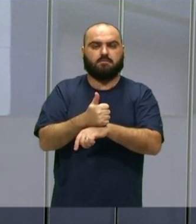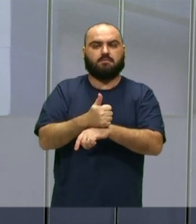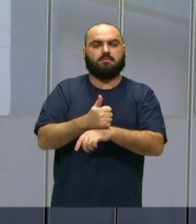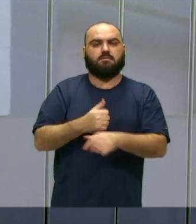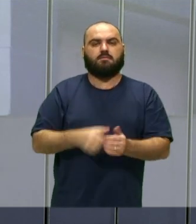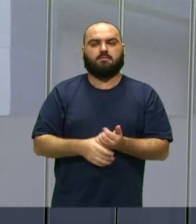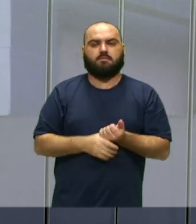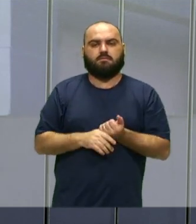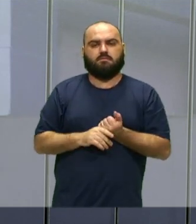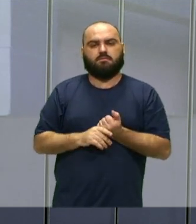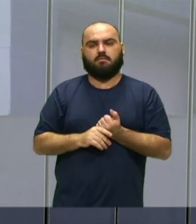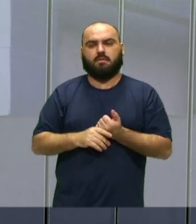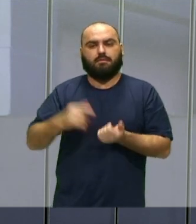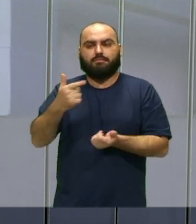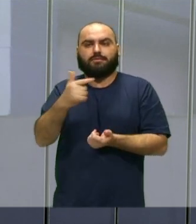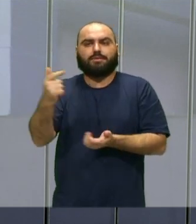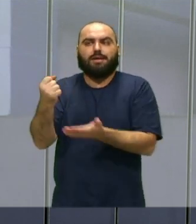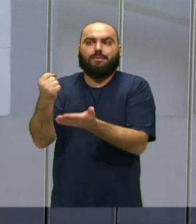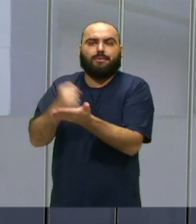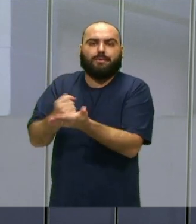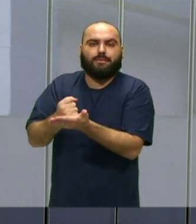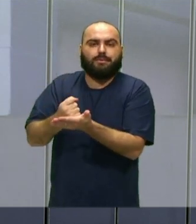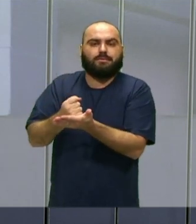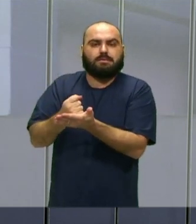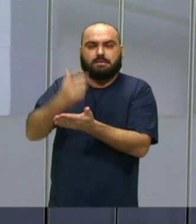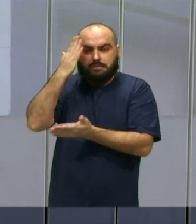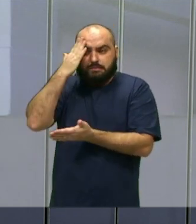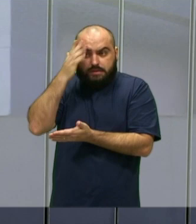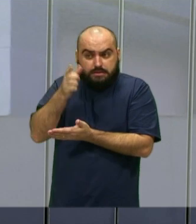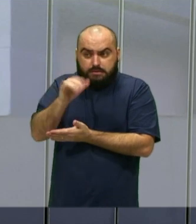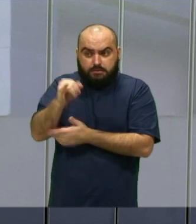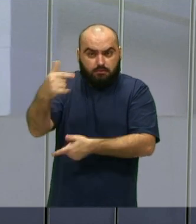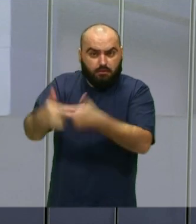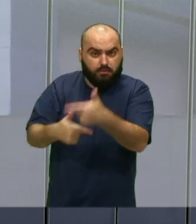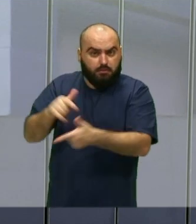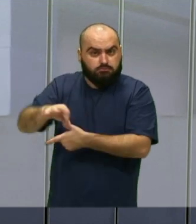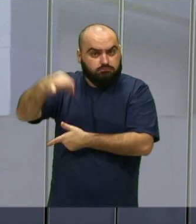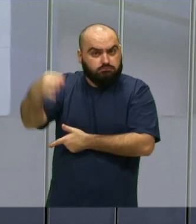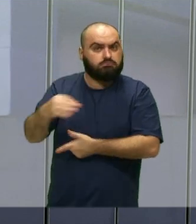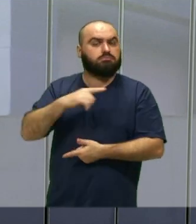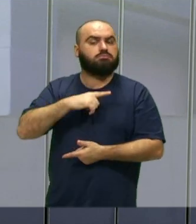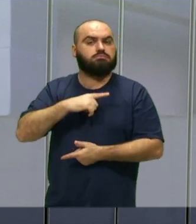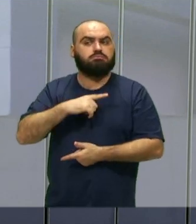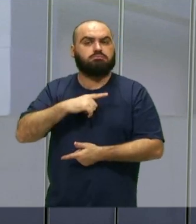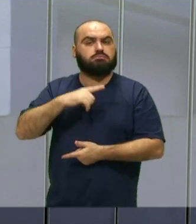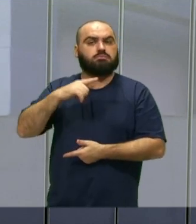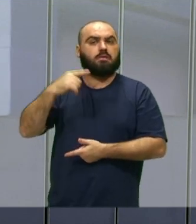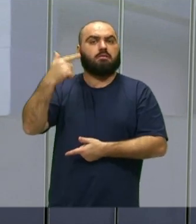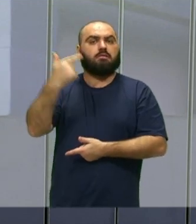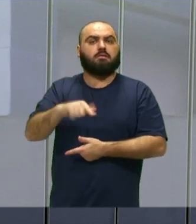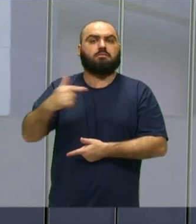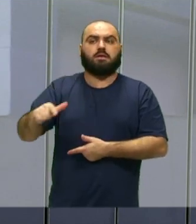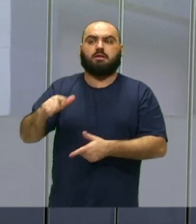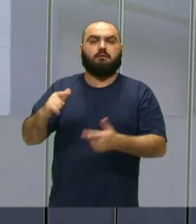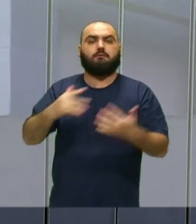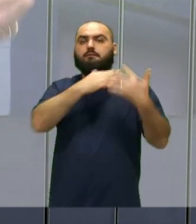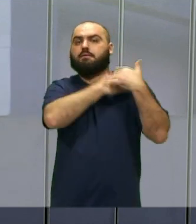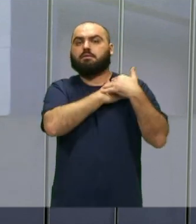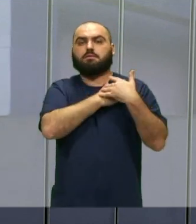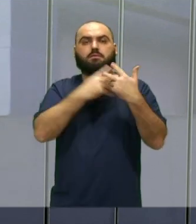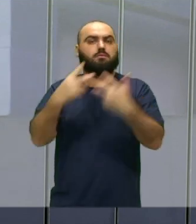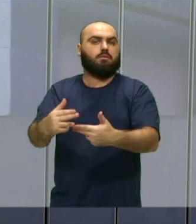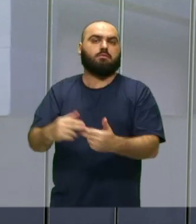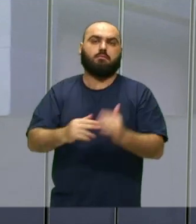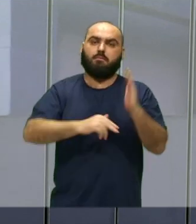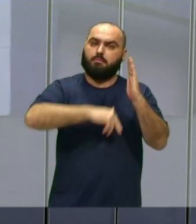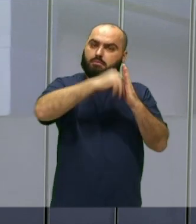tem como ter um controle, afinal, se o serviço está sendo bem prestado ou não, eles não têm todos eles a mesma função. Tem um